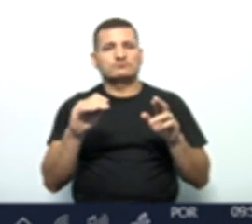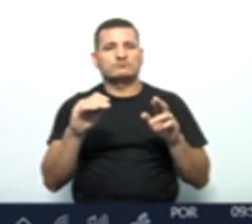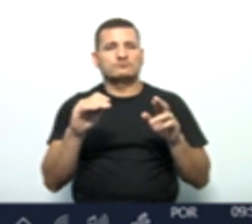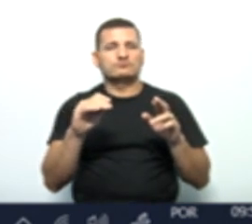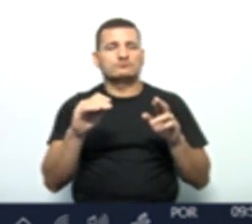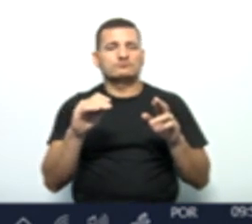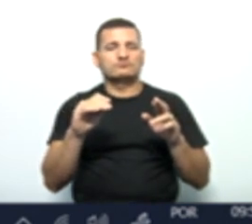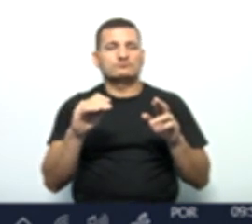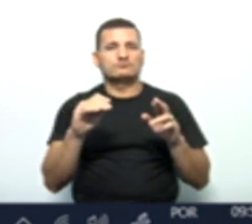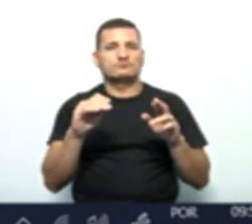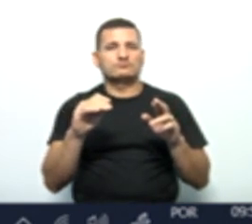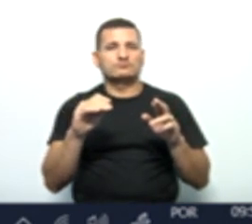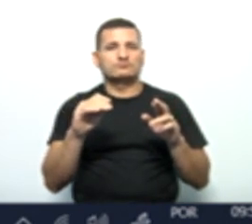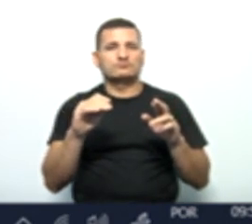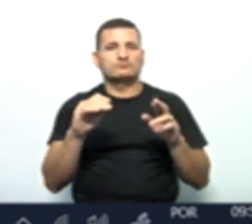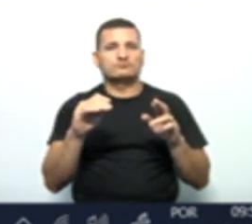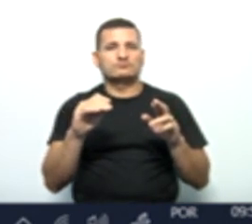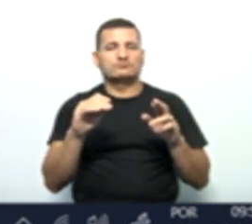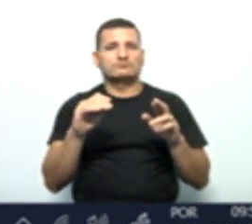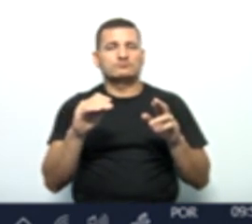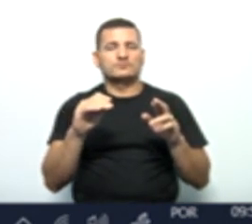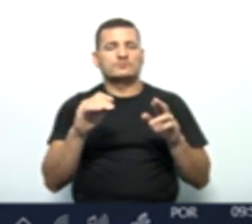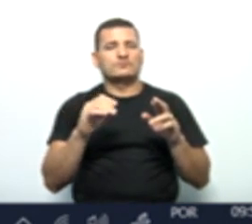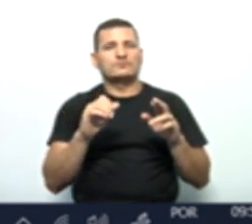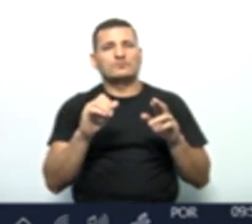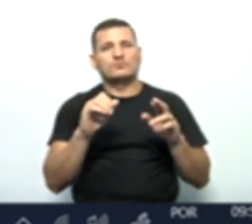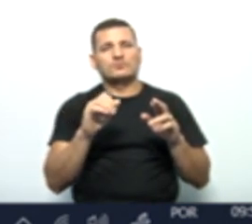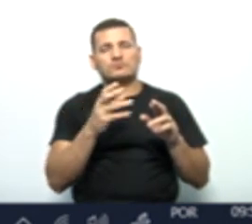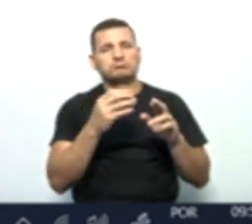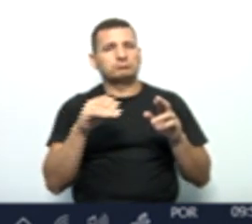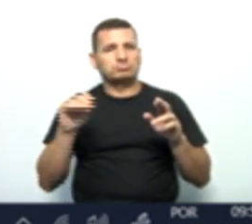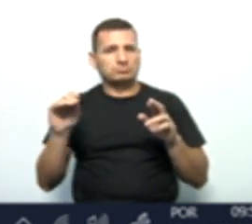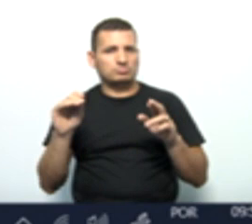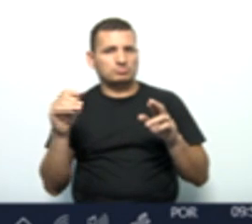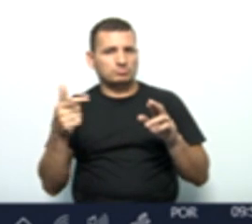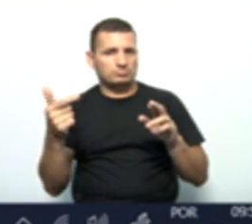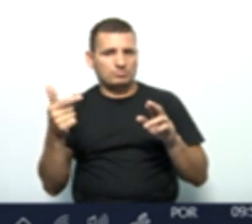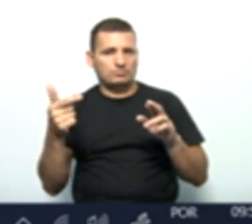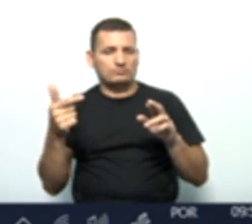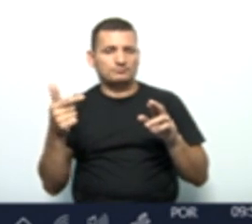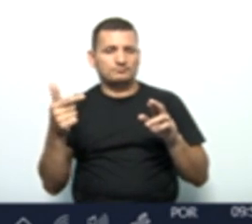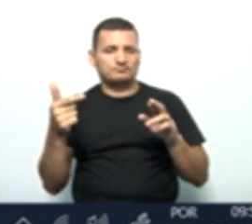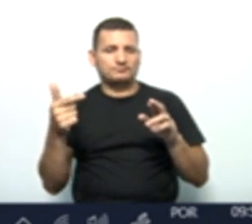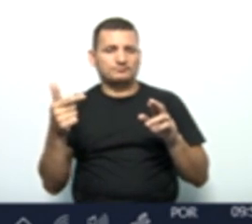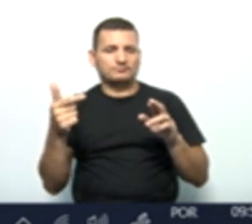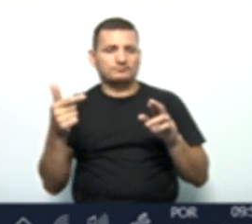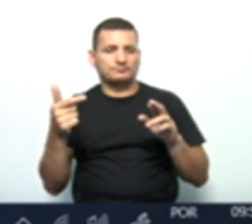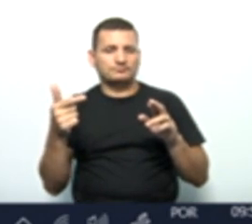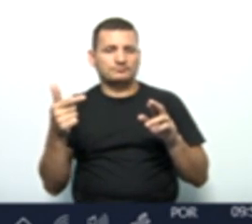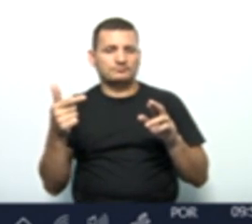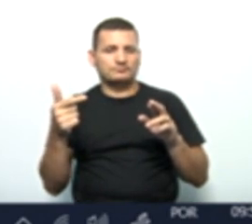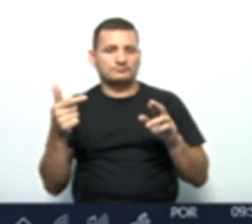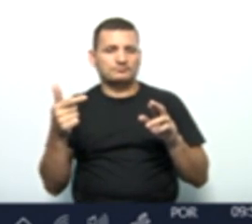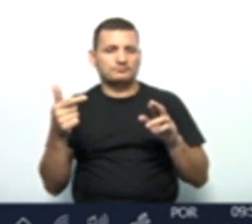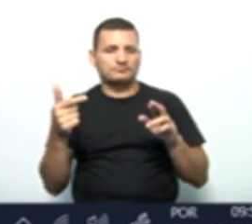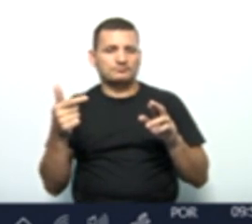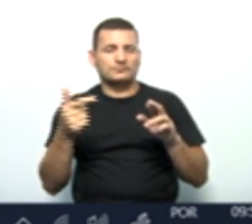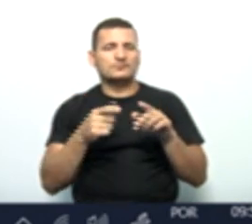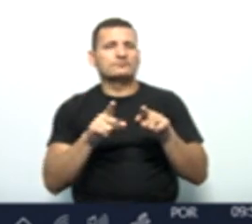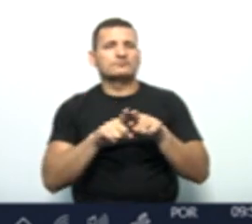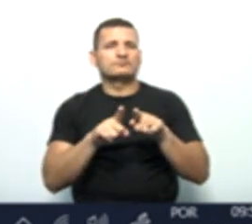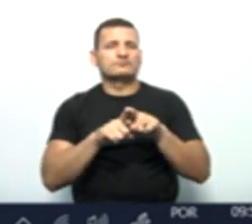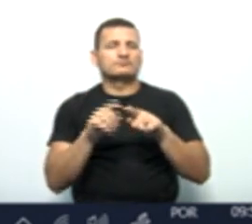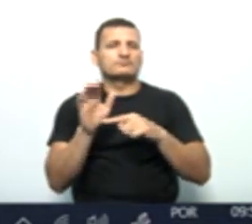de guardar numa terceira variável, você coloca na segunda. A intenção é só essa. E a intenção também é mostrar que